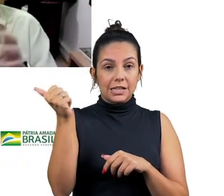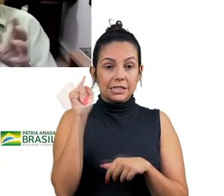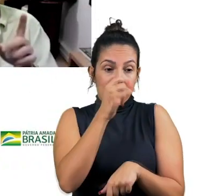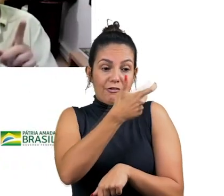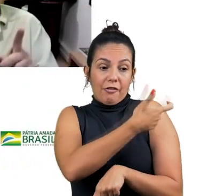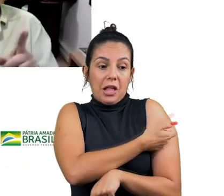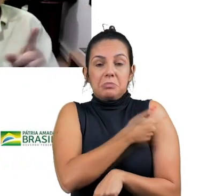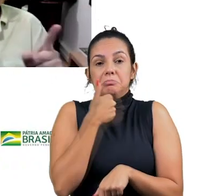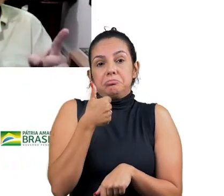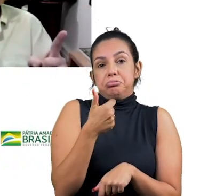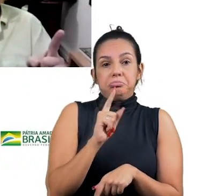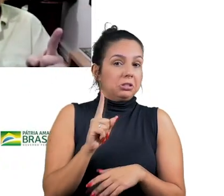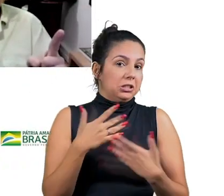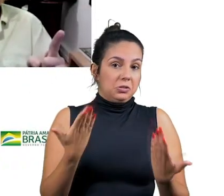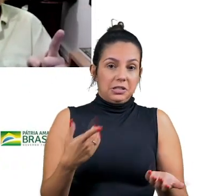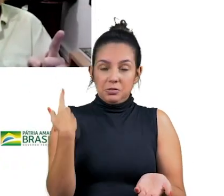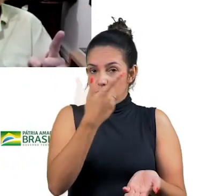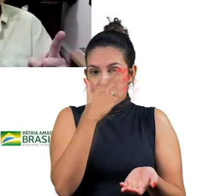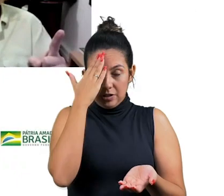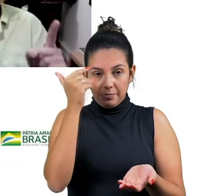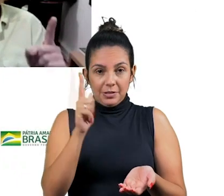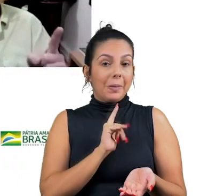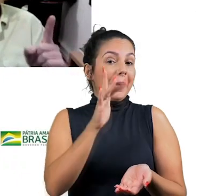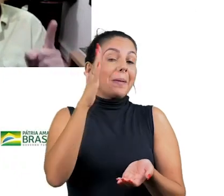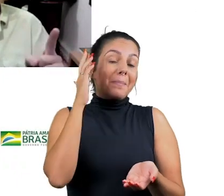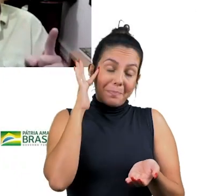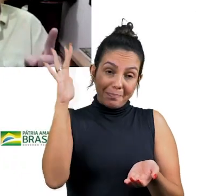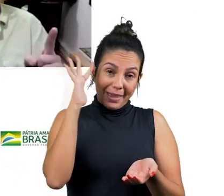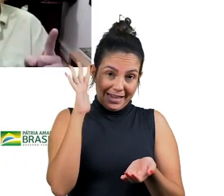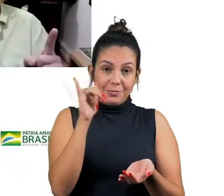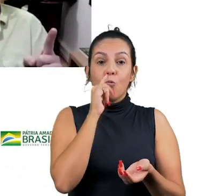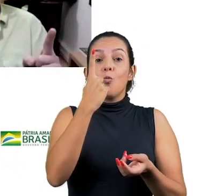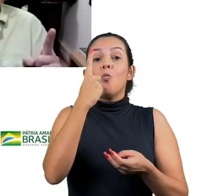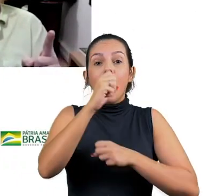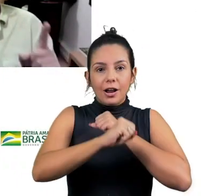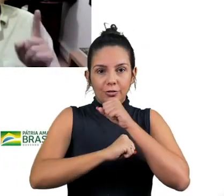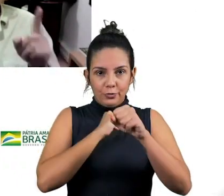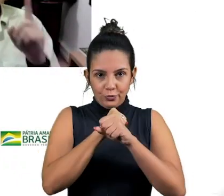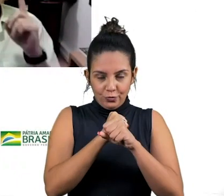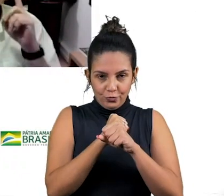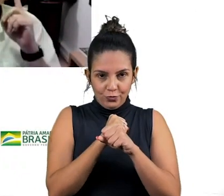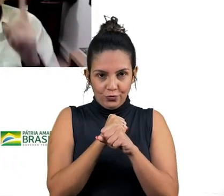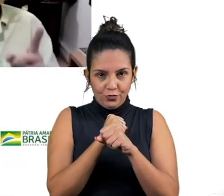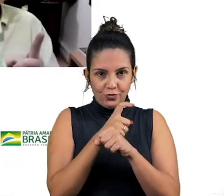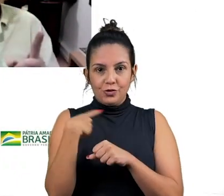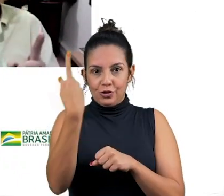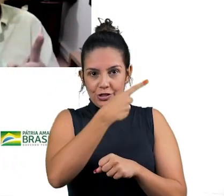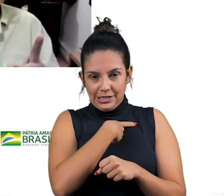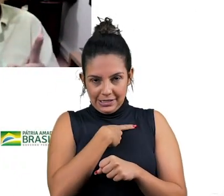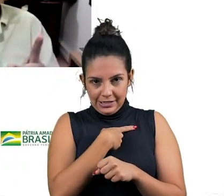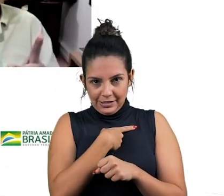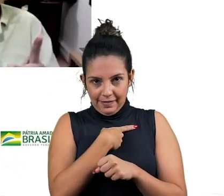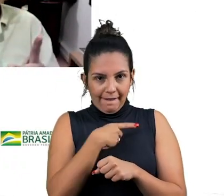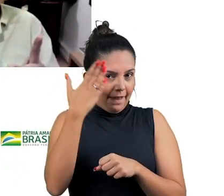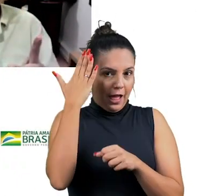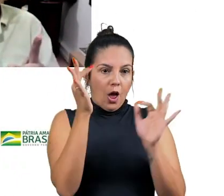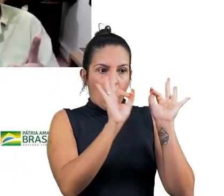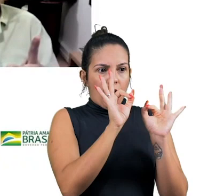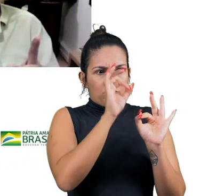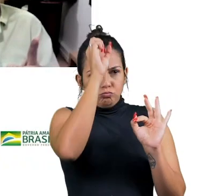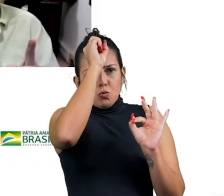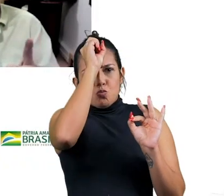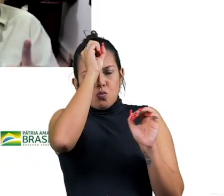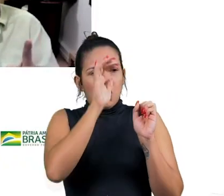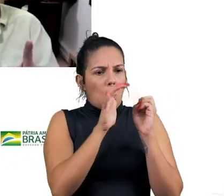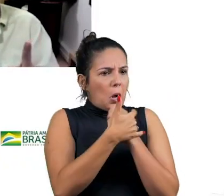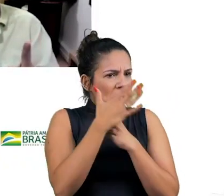vacina vai dar certo. Quer dizer, então, mas você pensa só, em menos de um ano, a gente saiu do total desconhecimento da